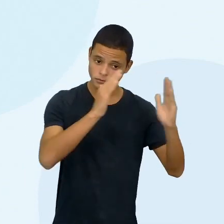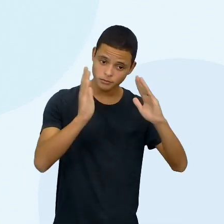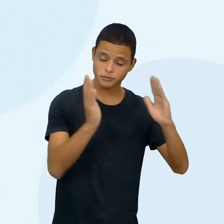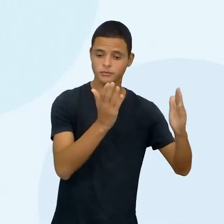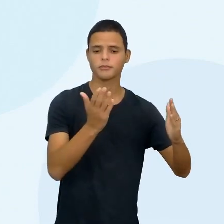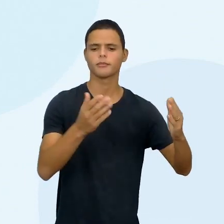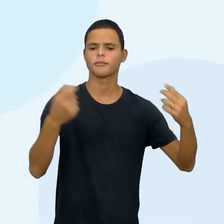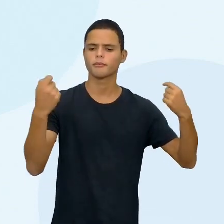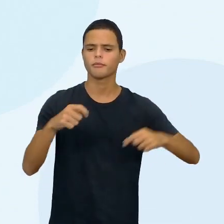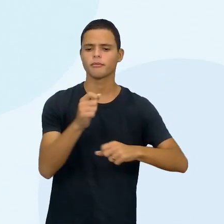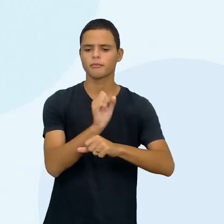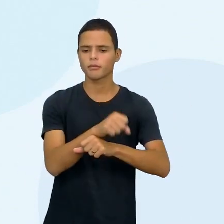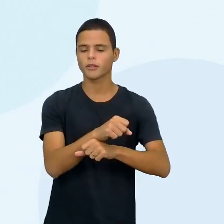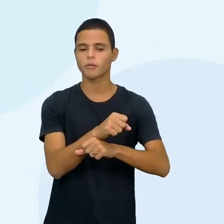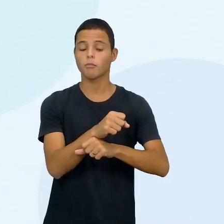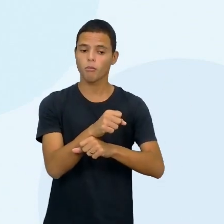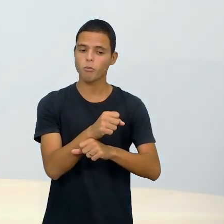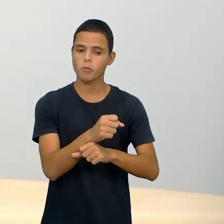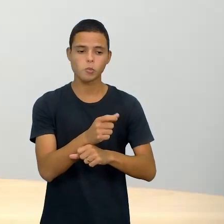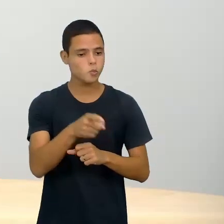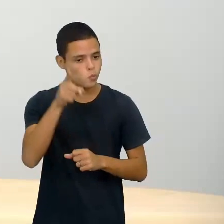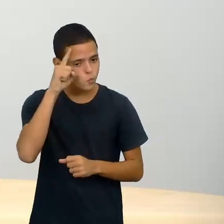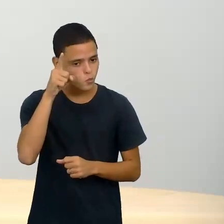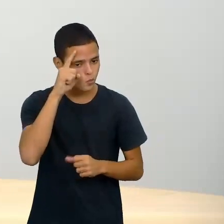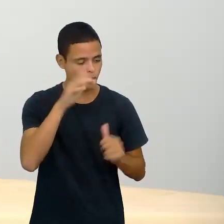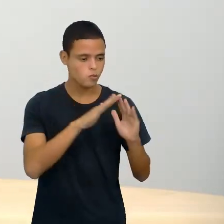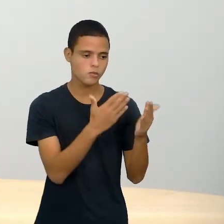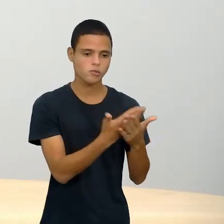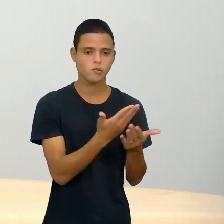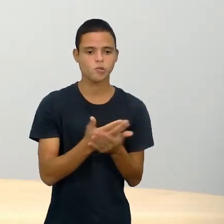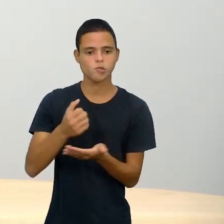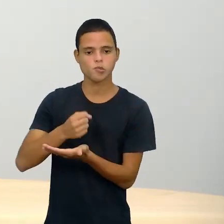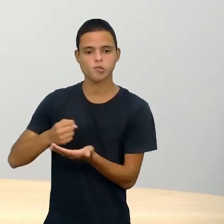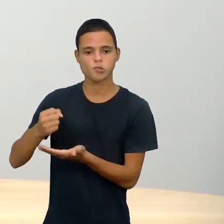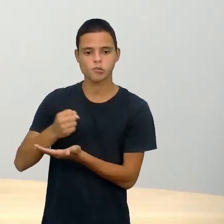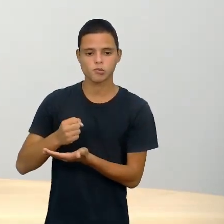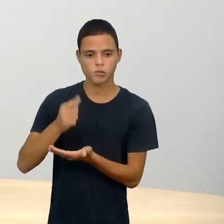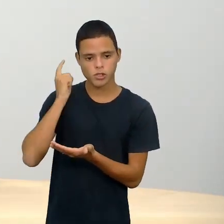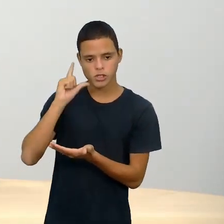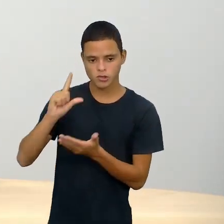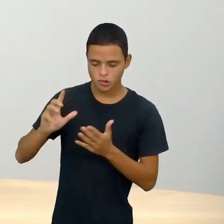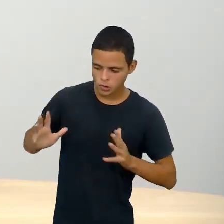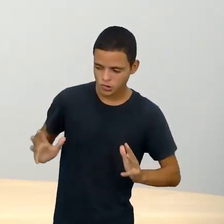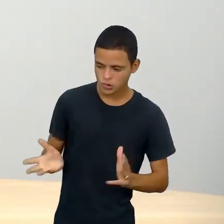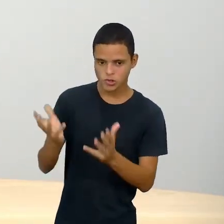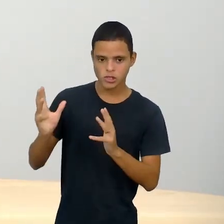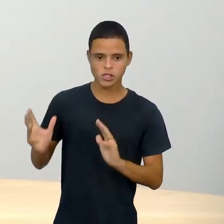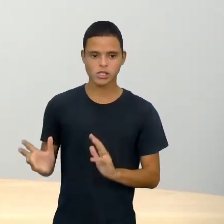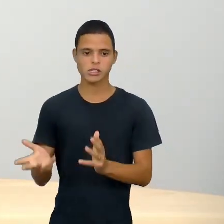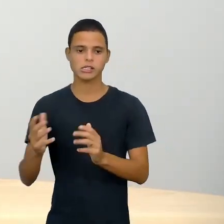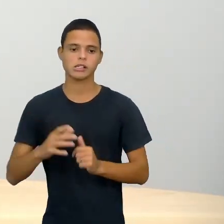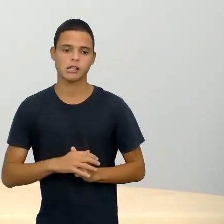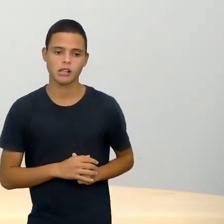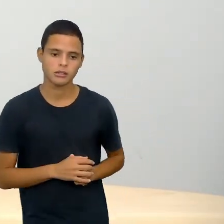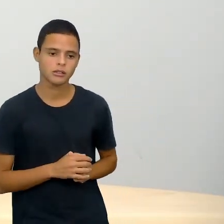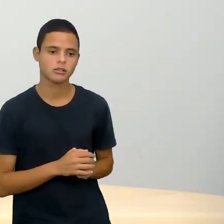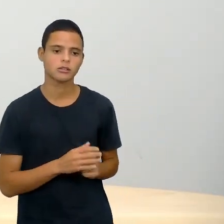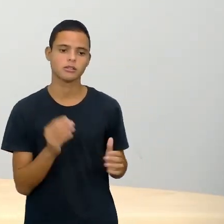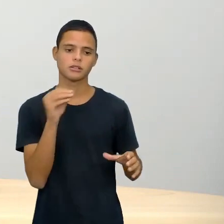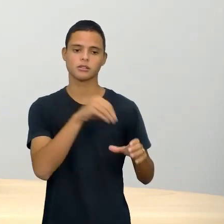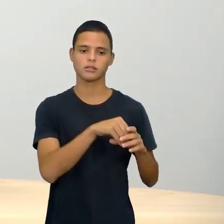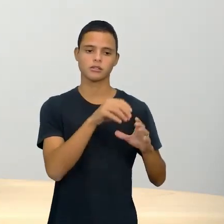ela precisa estar mais presente na escola básica. A gente precisa desse contexto dentro da